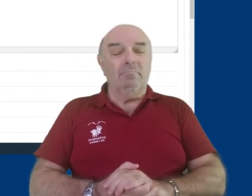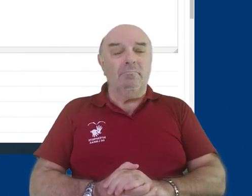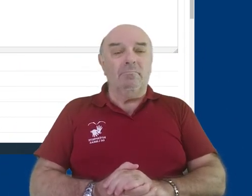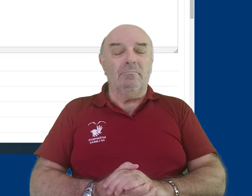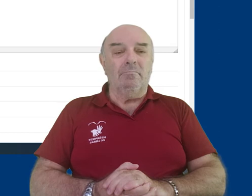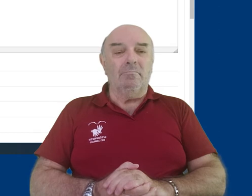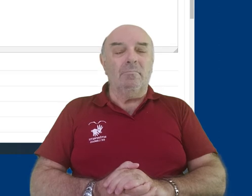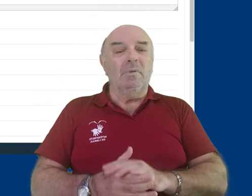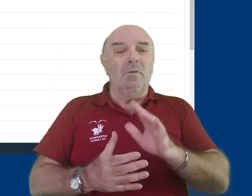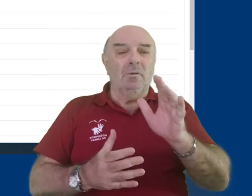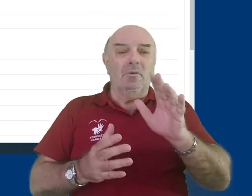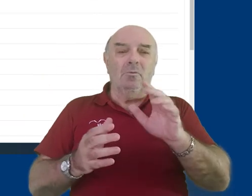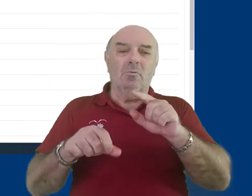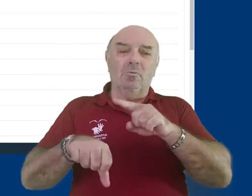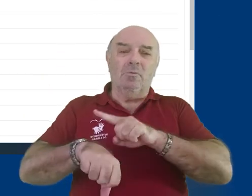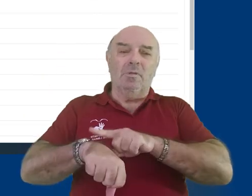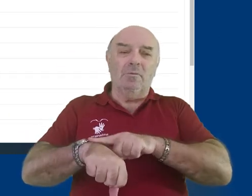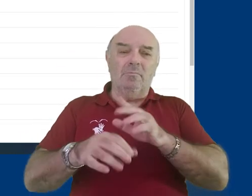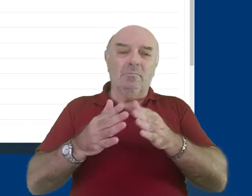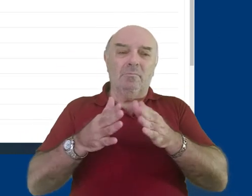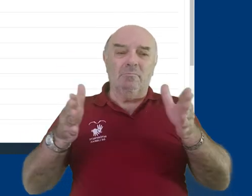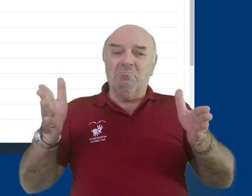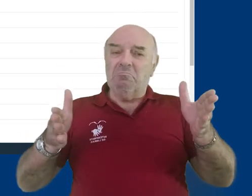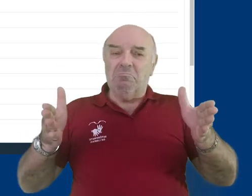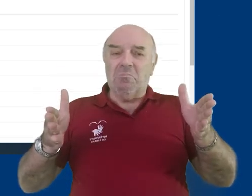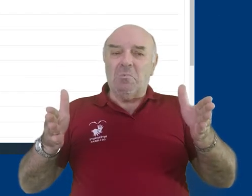questionário. Sem inscrição.